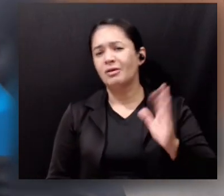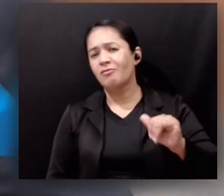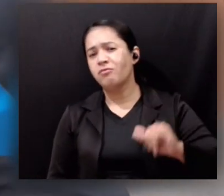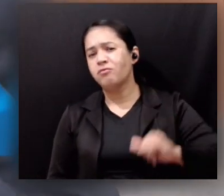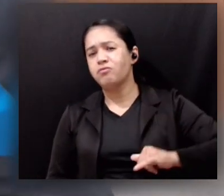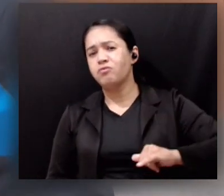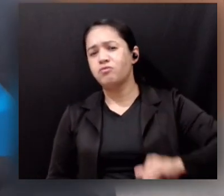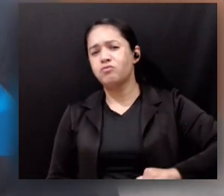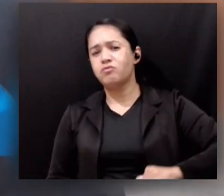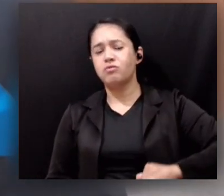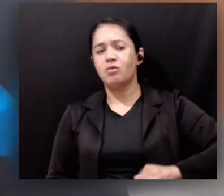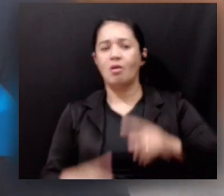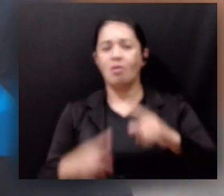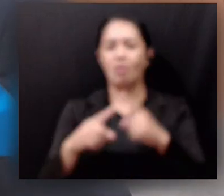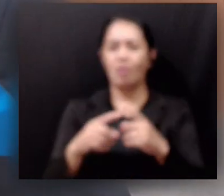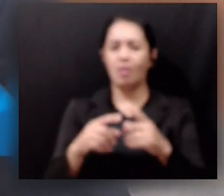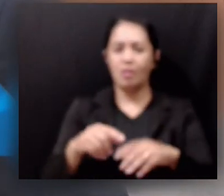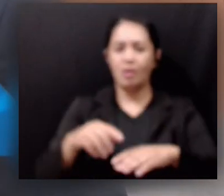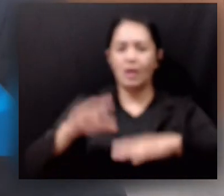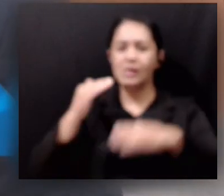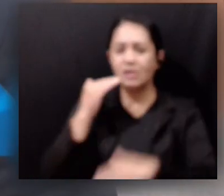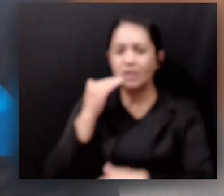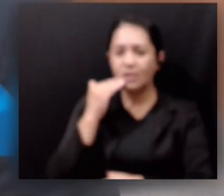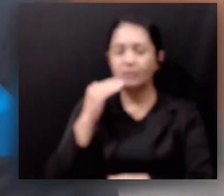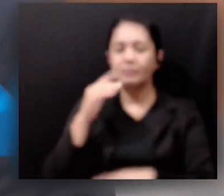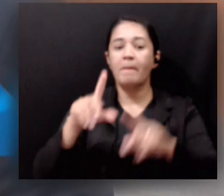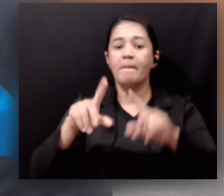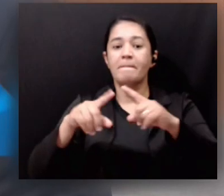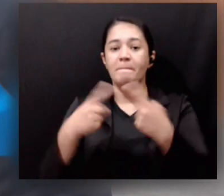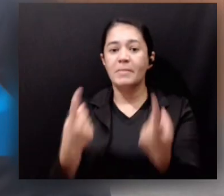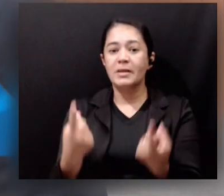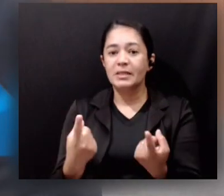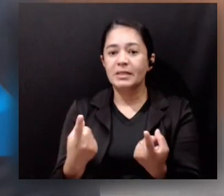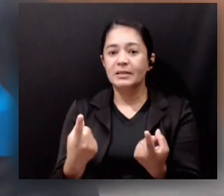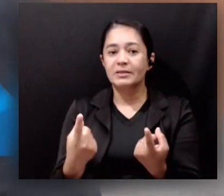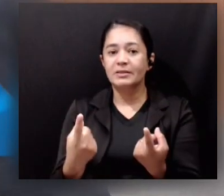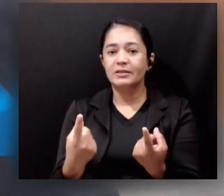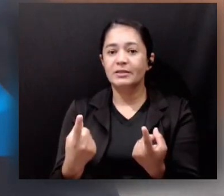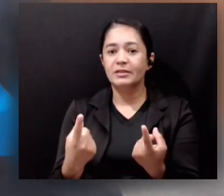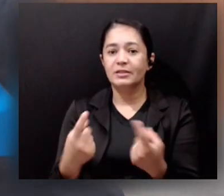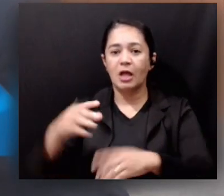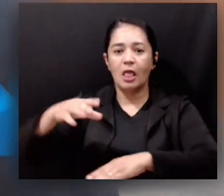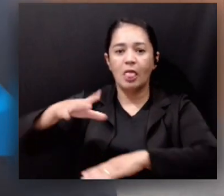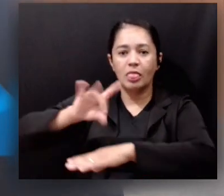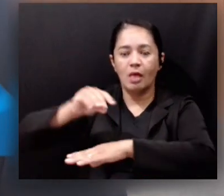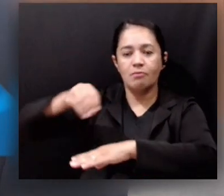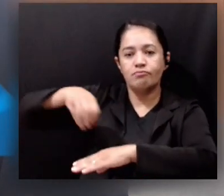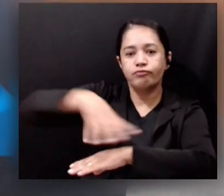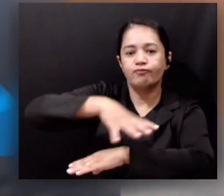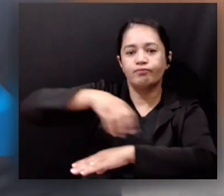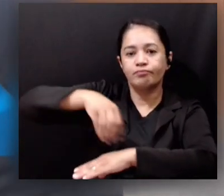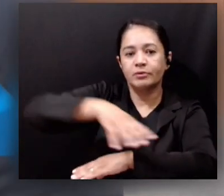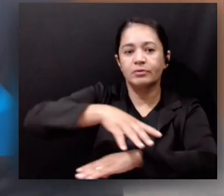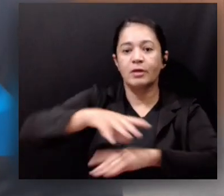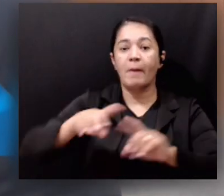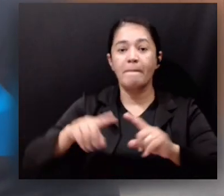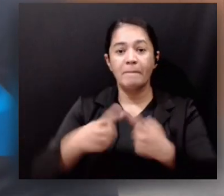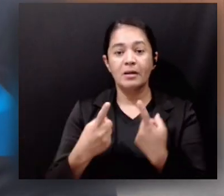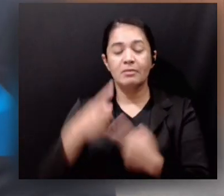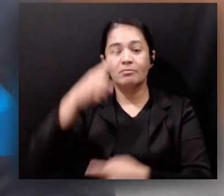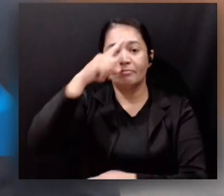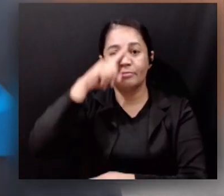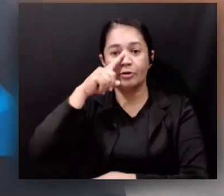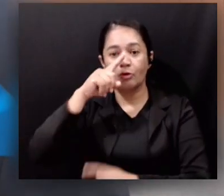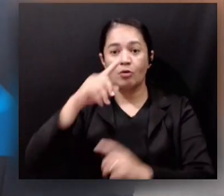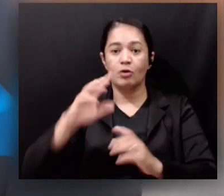não têm feito o recapeamento e sim o tapa-buraco. Então, automaticamente, isso tem causado acidentes. Sem contar com